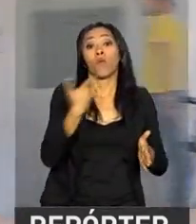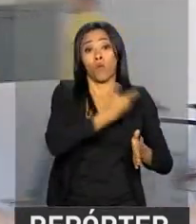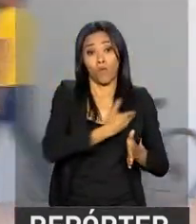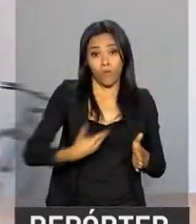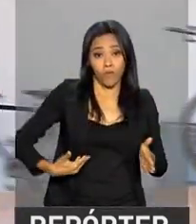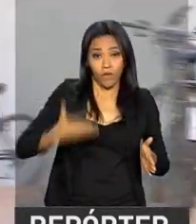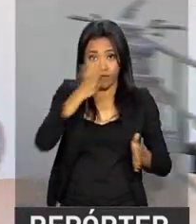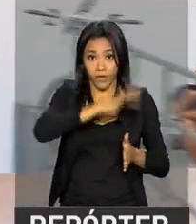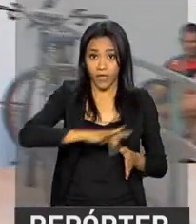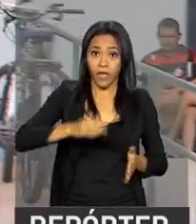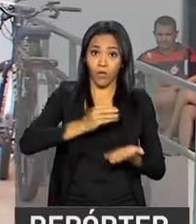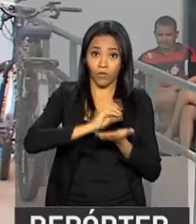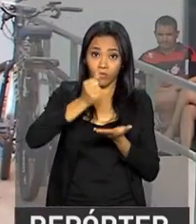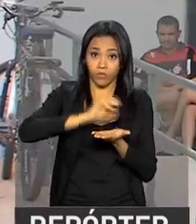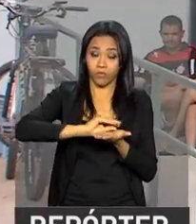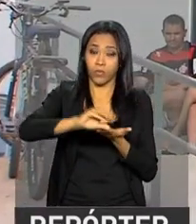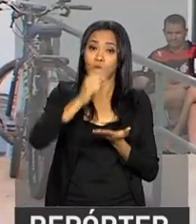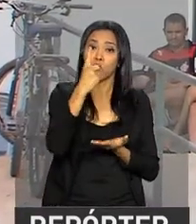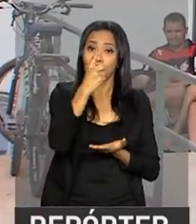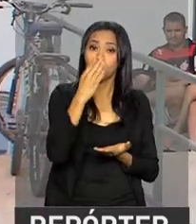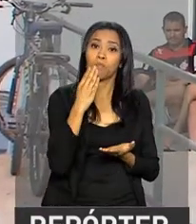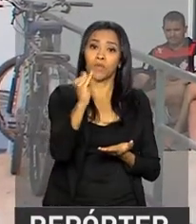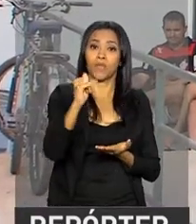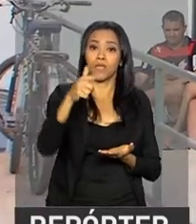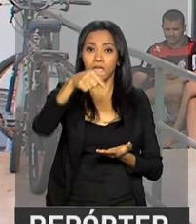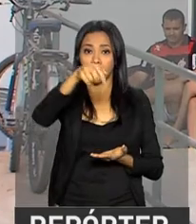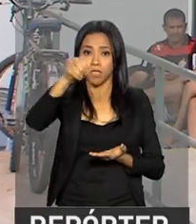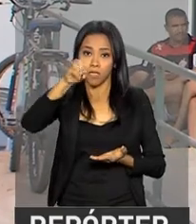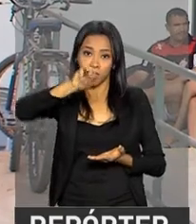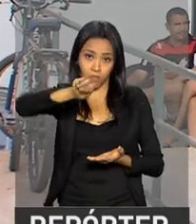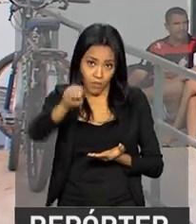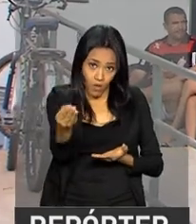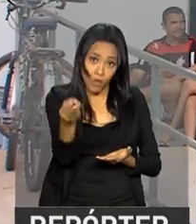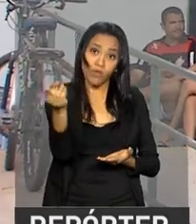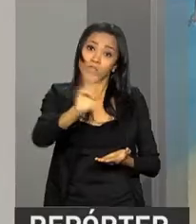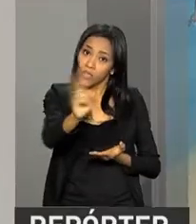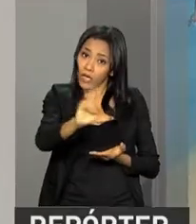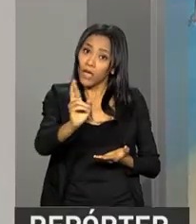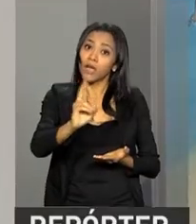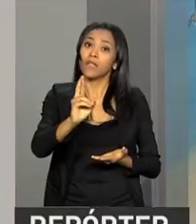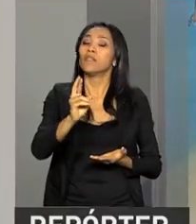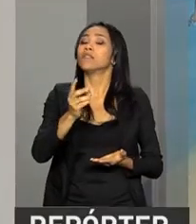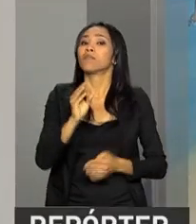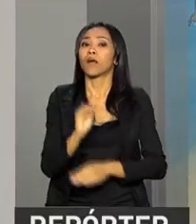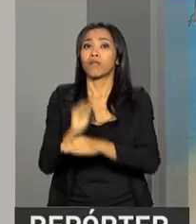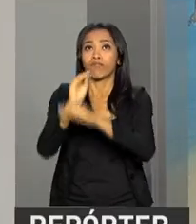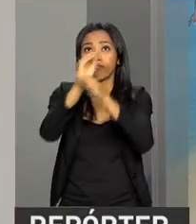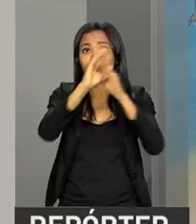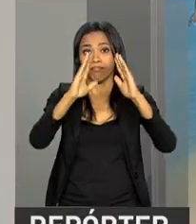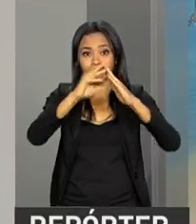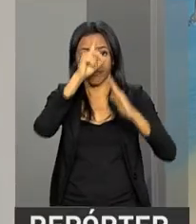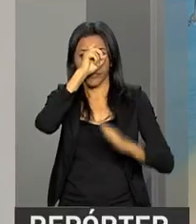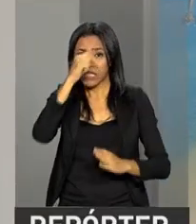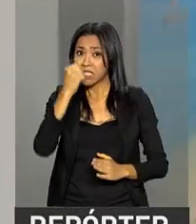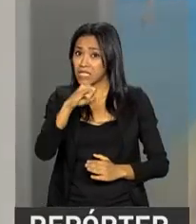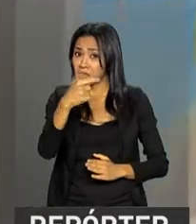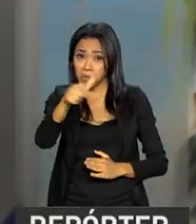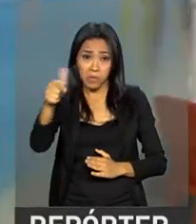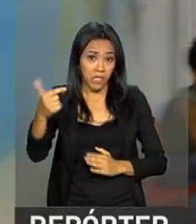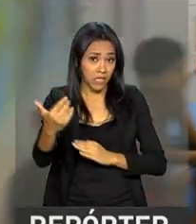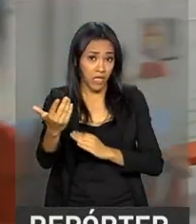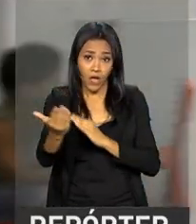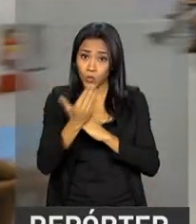1 bilhão e 700 milhões de reais para custeio de upas sem a ajuda os municípios teriam